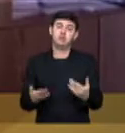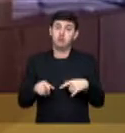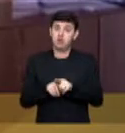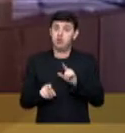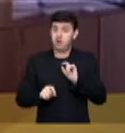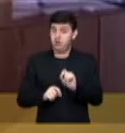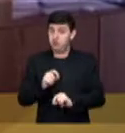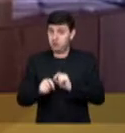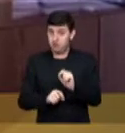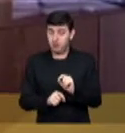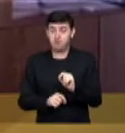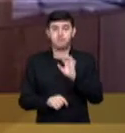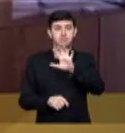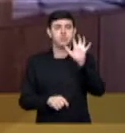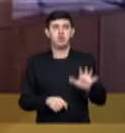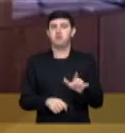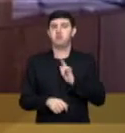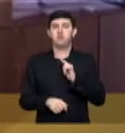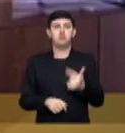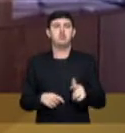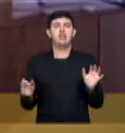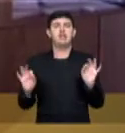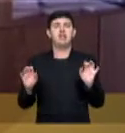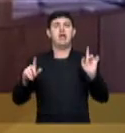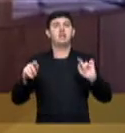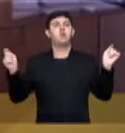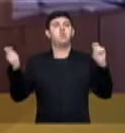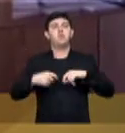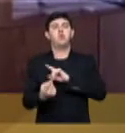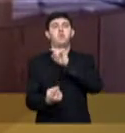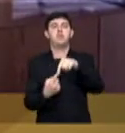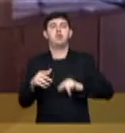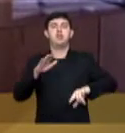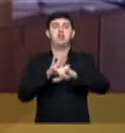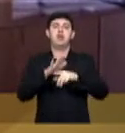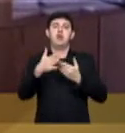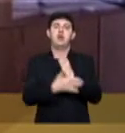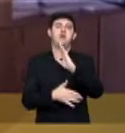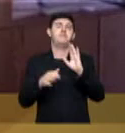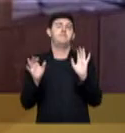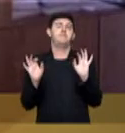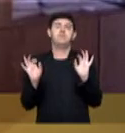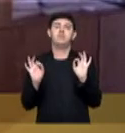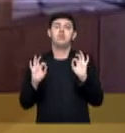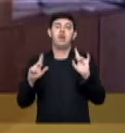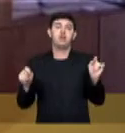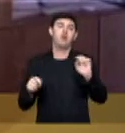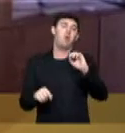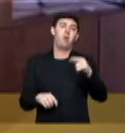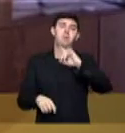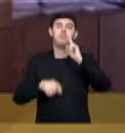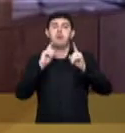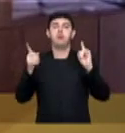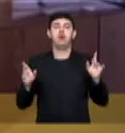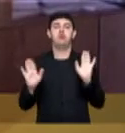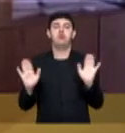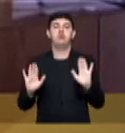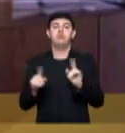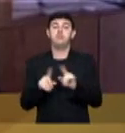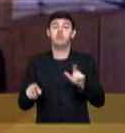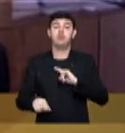ente estadual não possui competência para legislar. E não há de se falar, excelência, num eventual